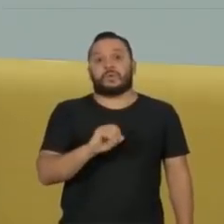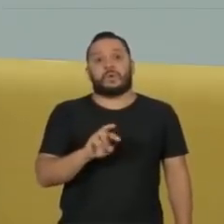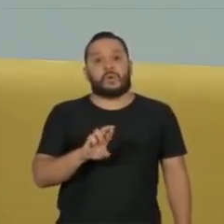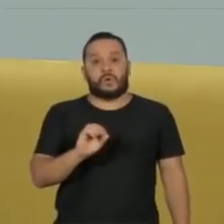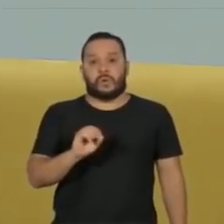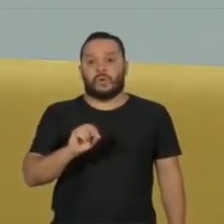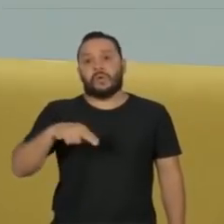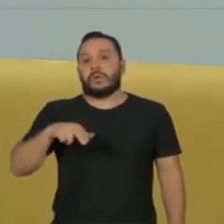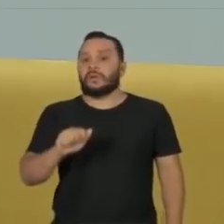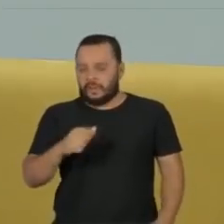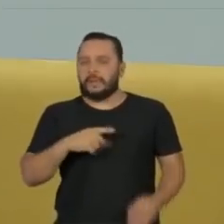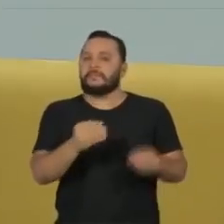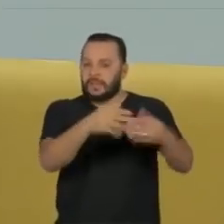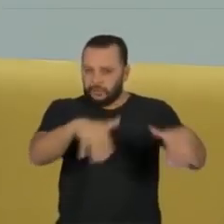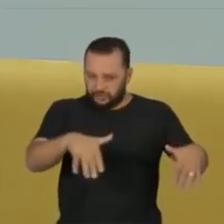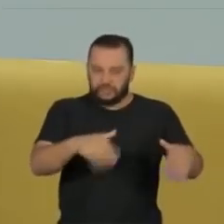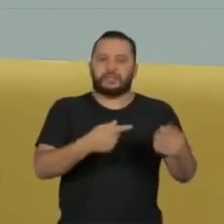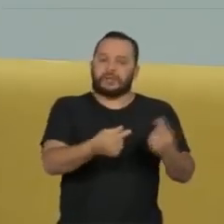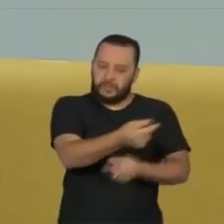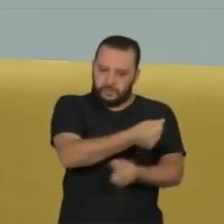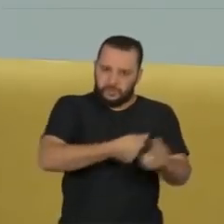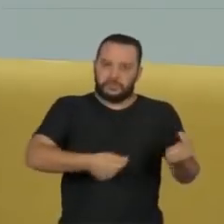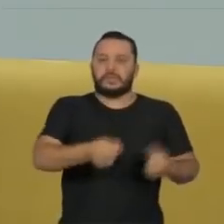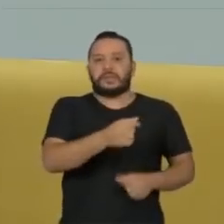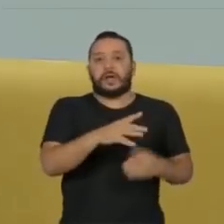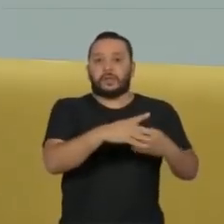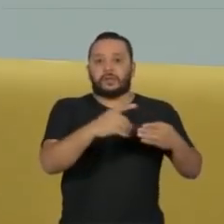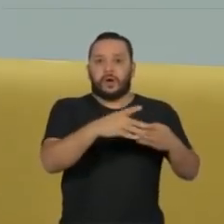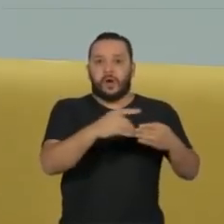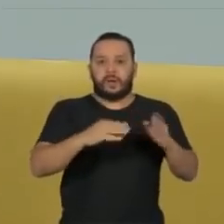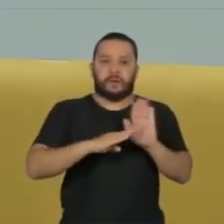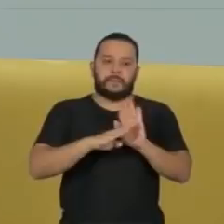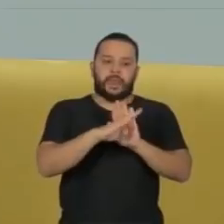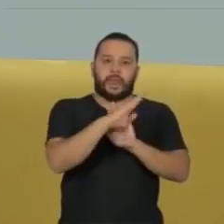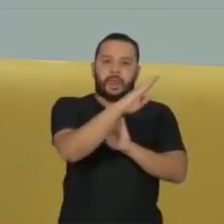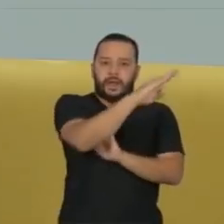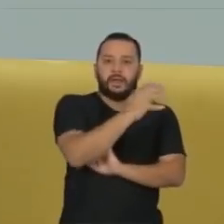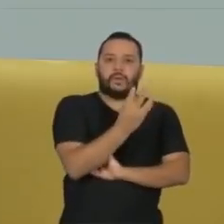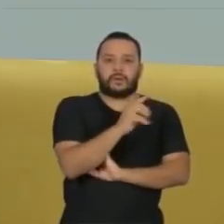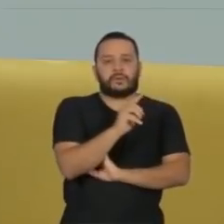mercado financeiro. O dólar opera em alta nesta sexta-feira e é vendido a R$